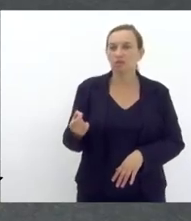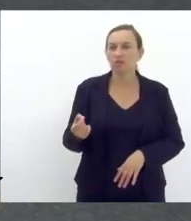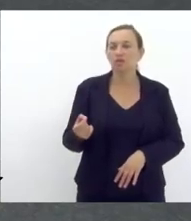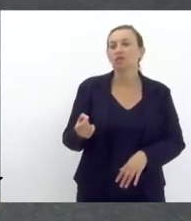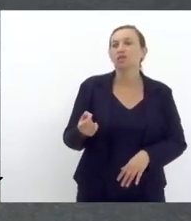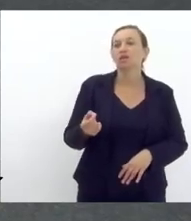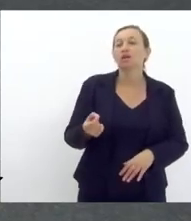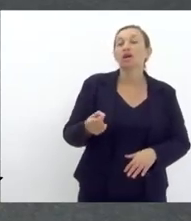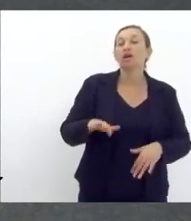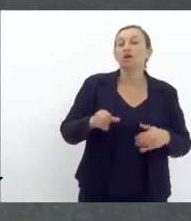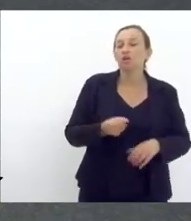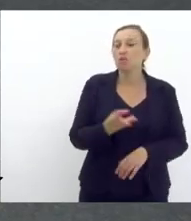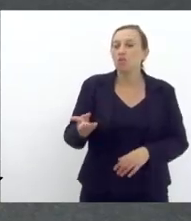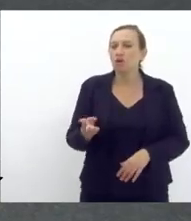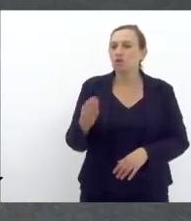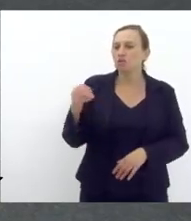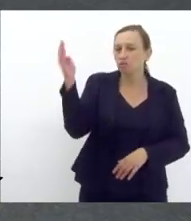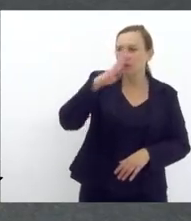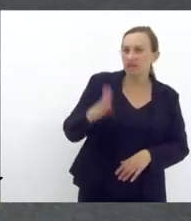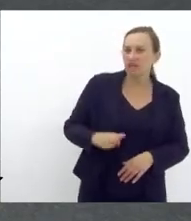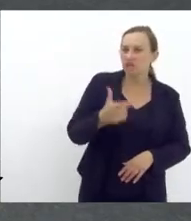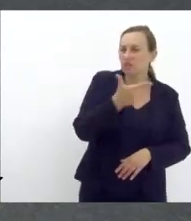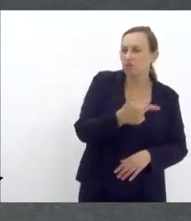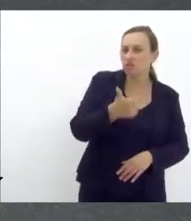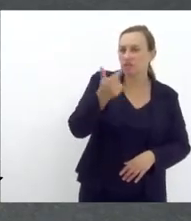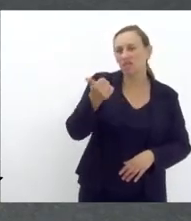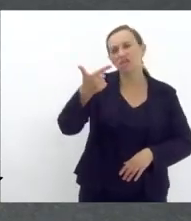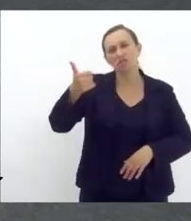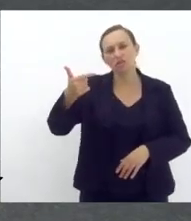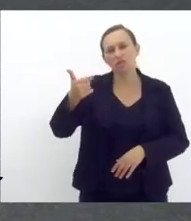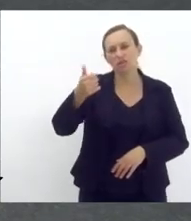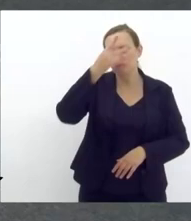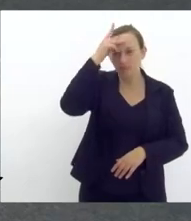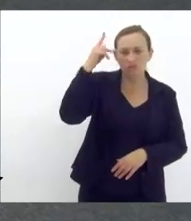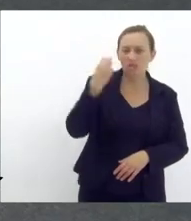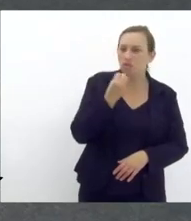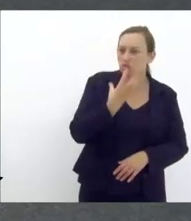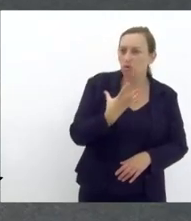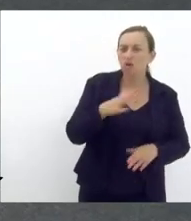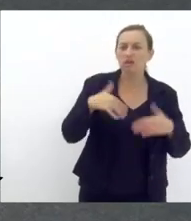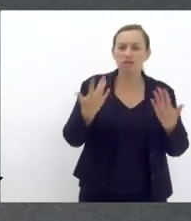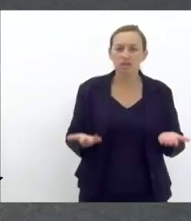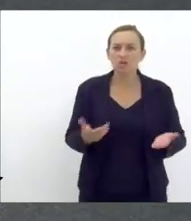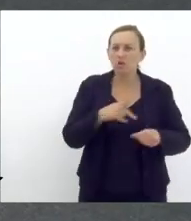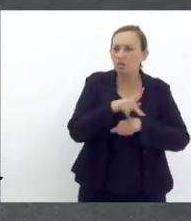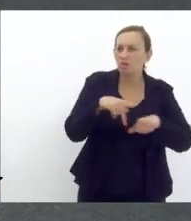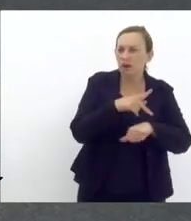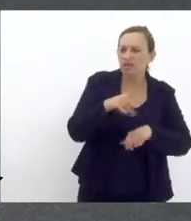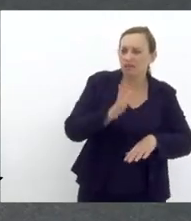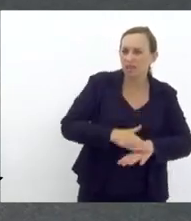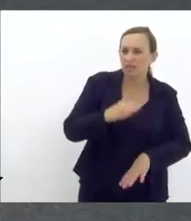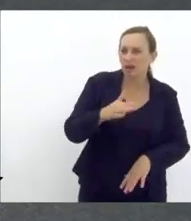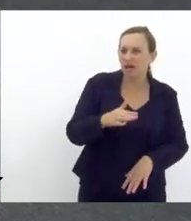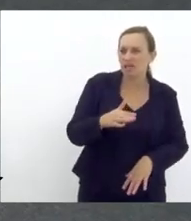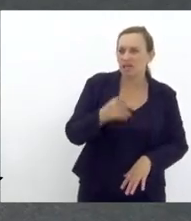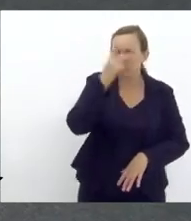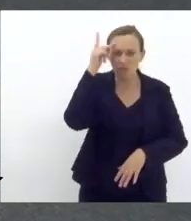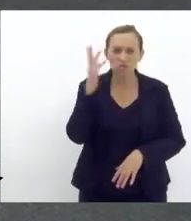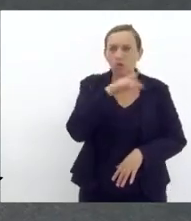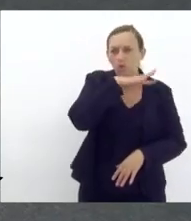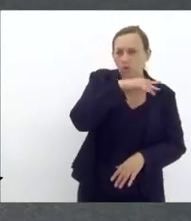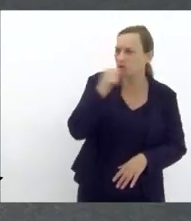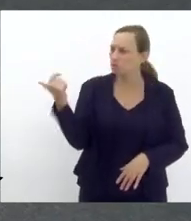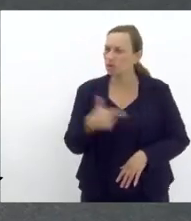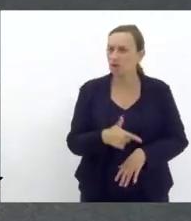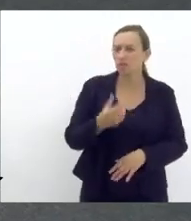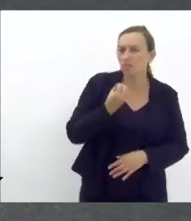da população brasileira a gente tem cerca de 212 milhões de pessoas ou seja um país que tem mais boi do que gente não